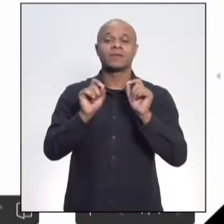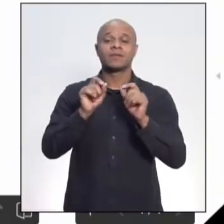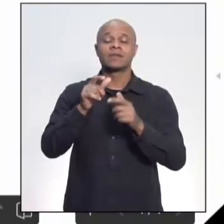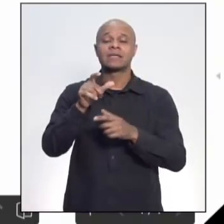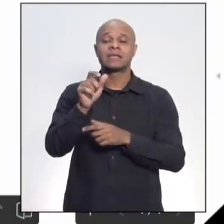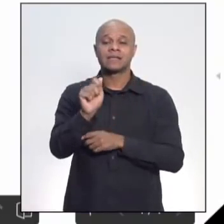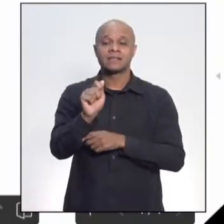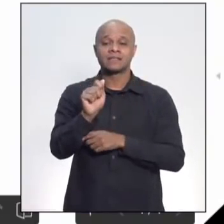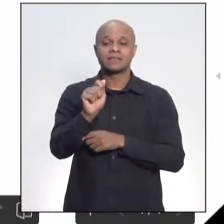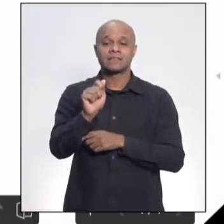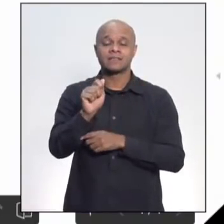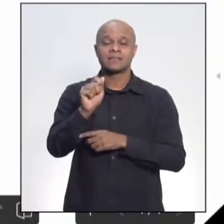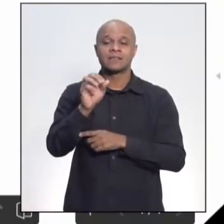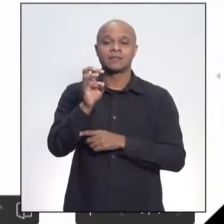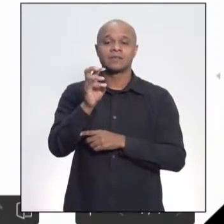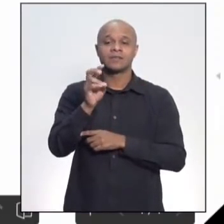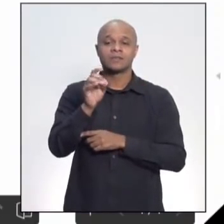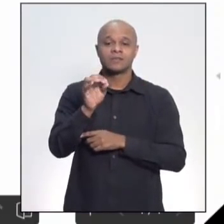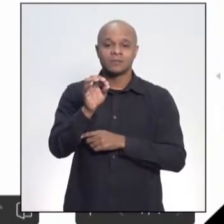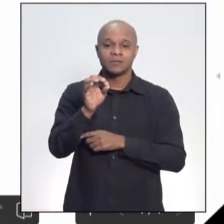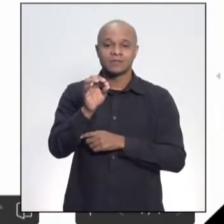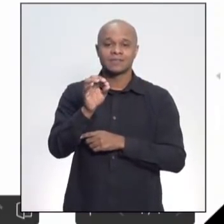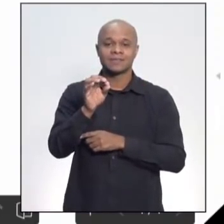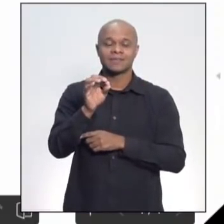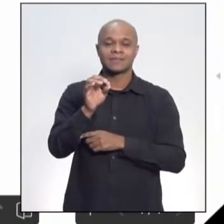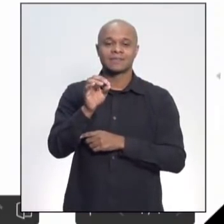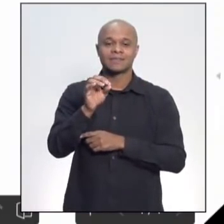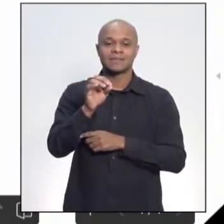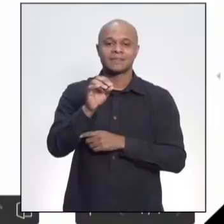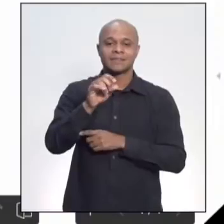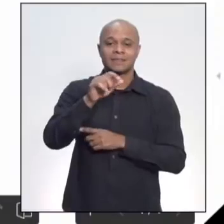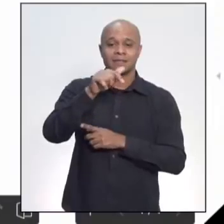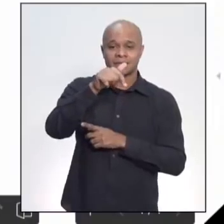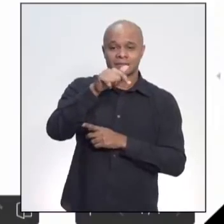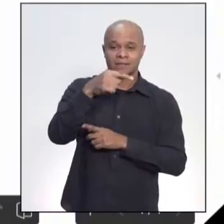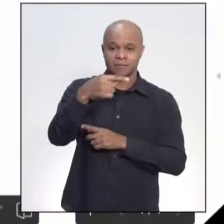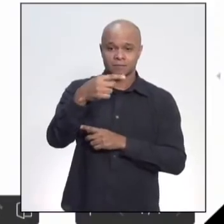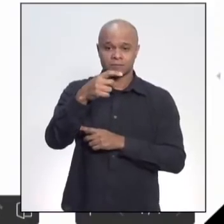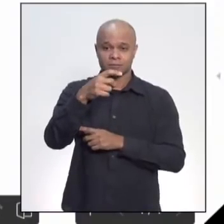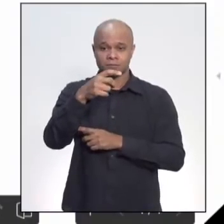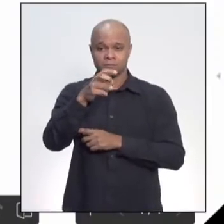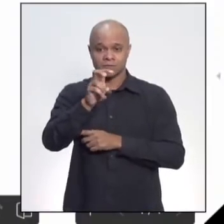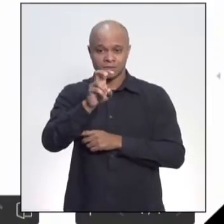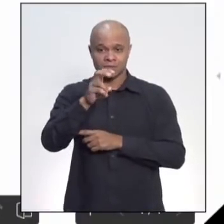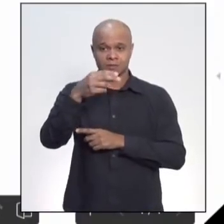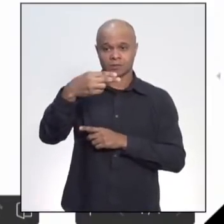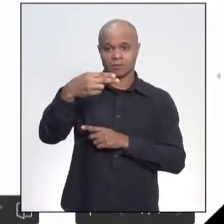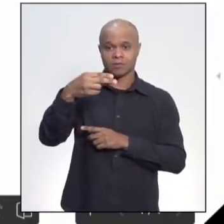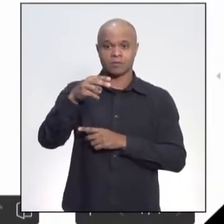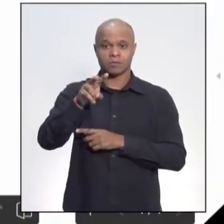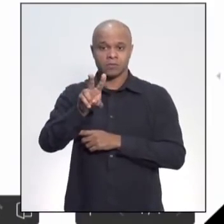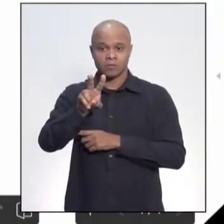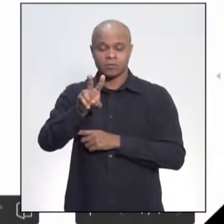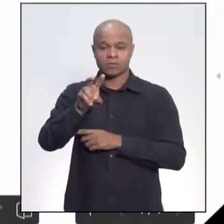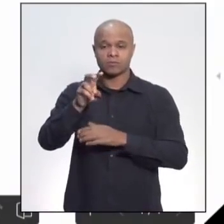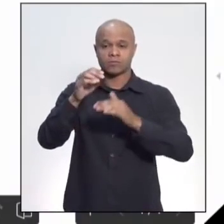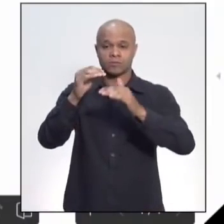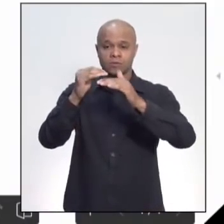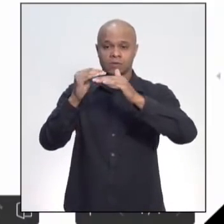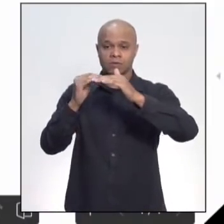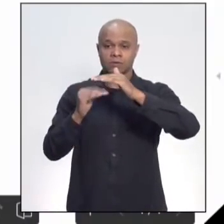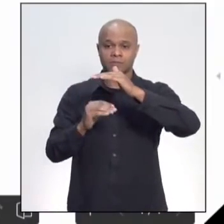A? Quanto que a gente tem em cima? 7 menos 5, 2. Quanto a gente tem